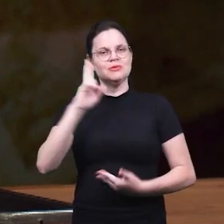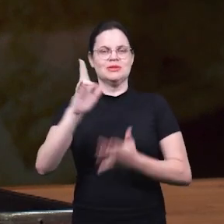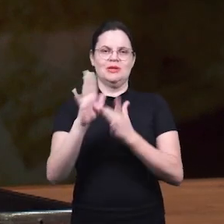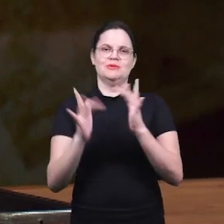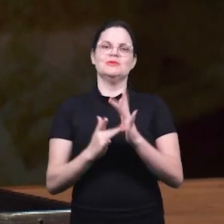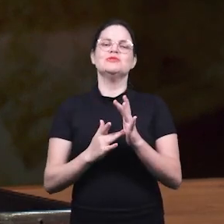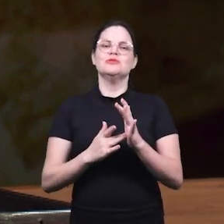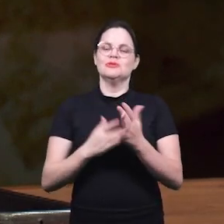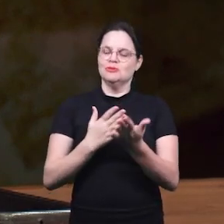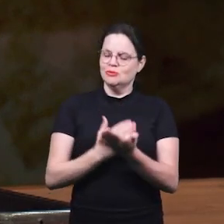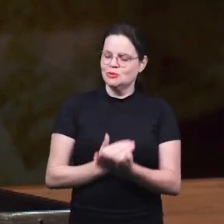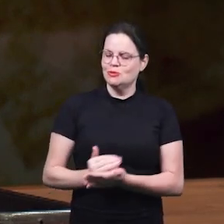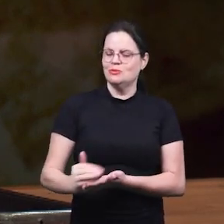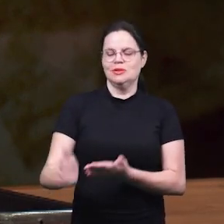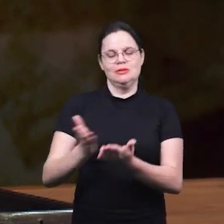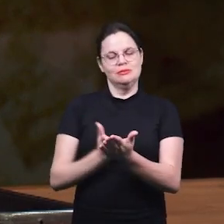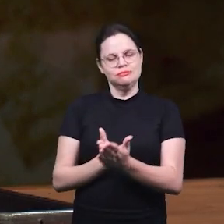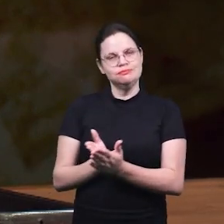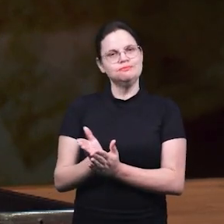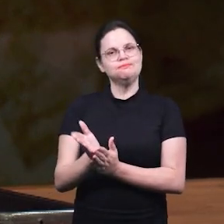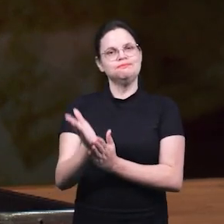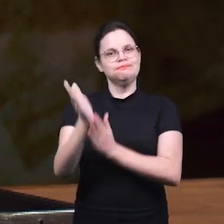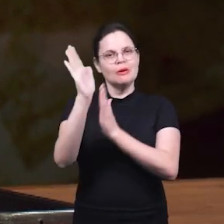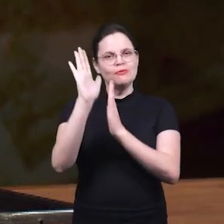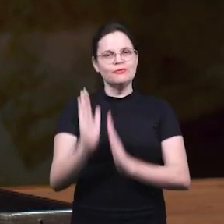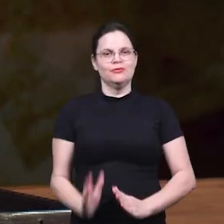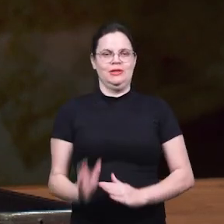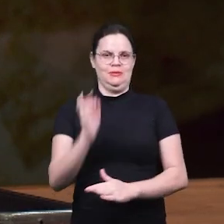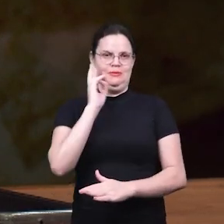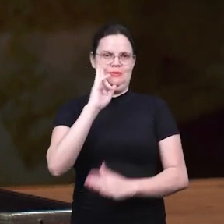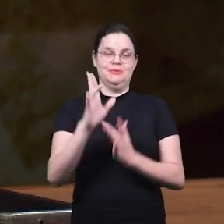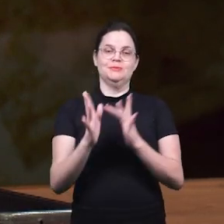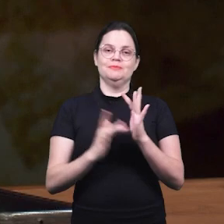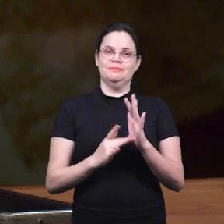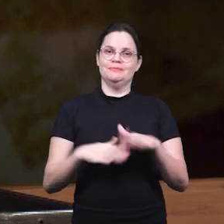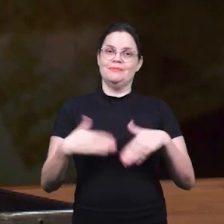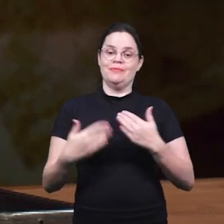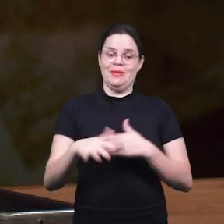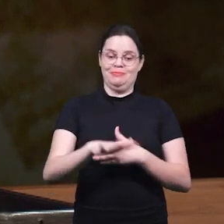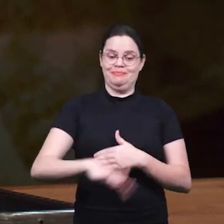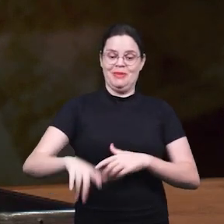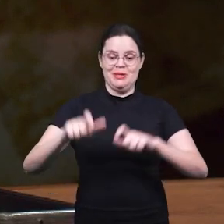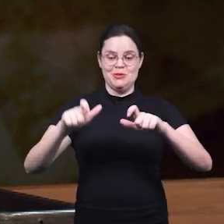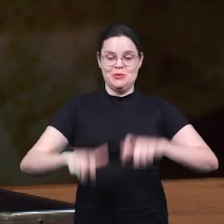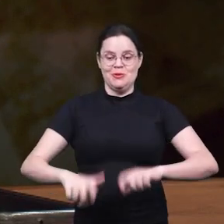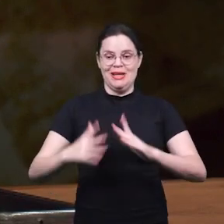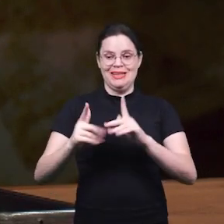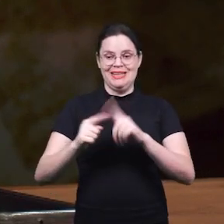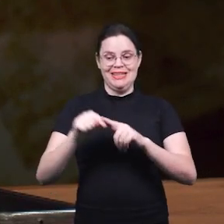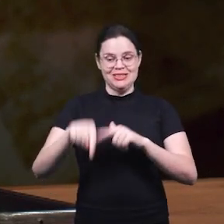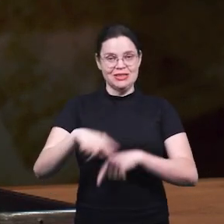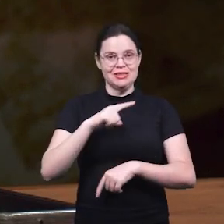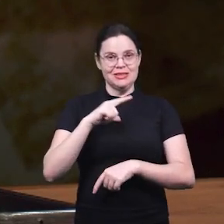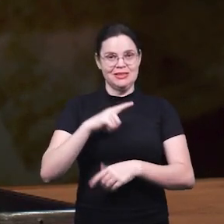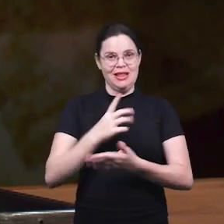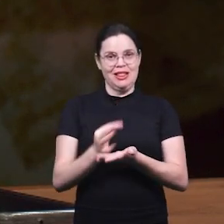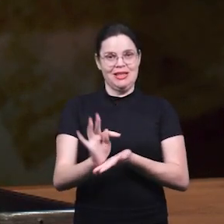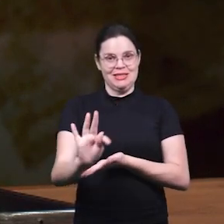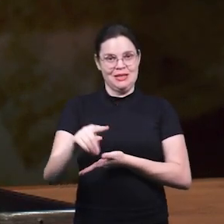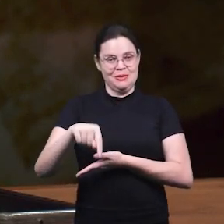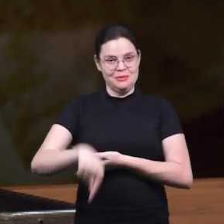e passaram a ser muito, muito fiéis. Então, a igreja de Tessalônica, uma